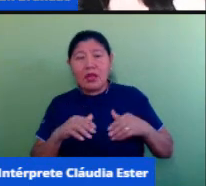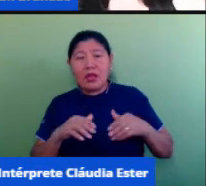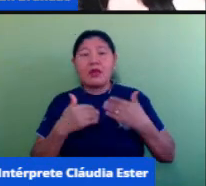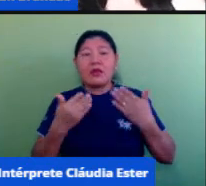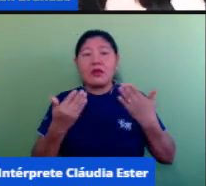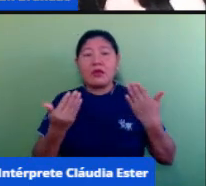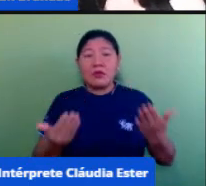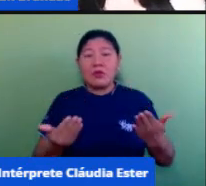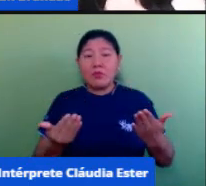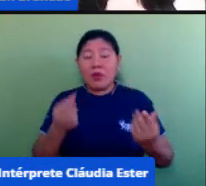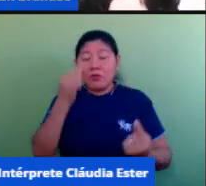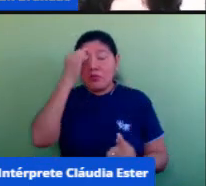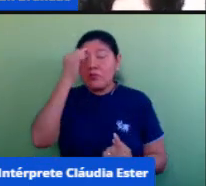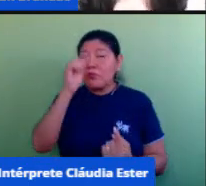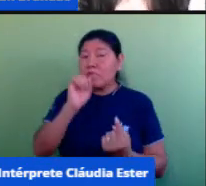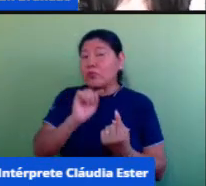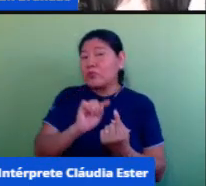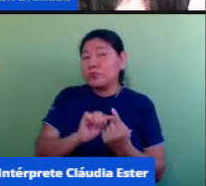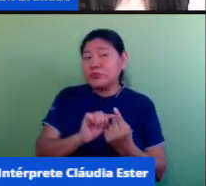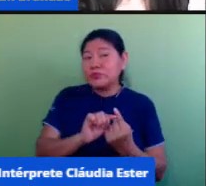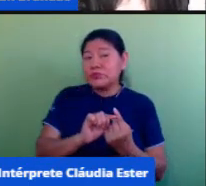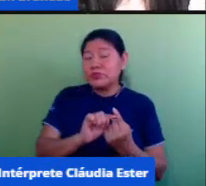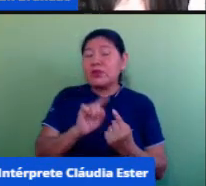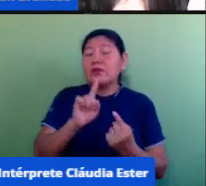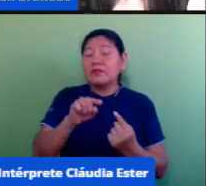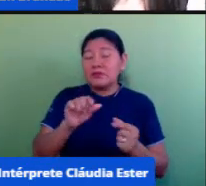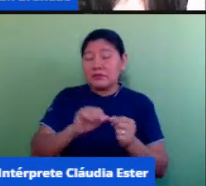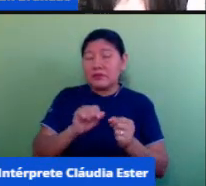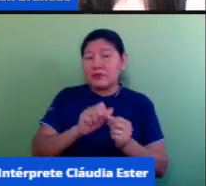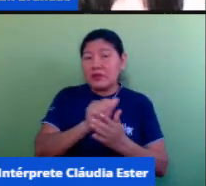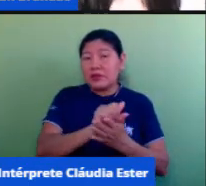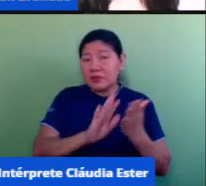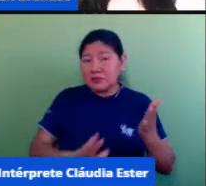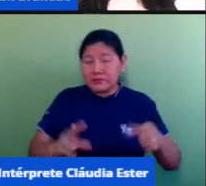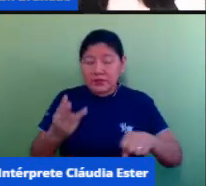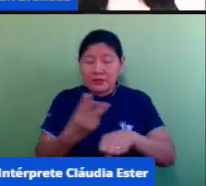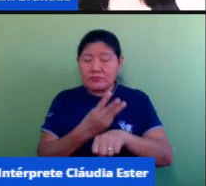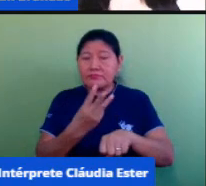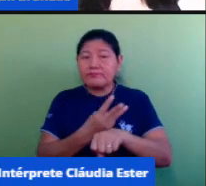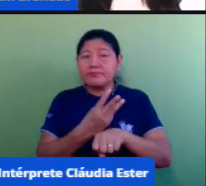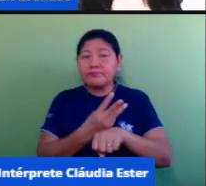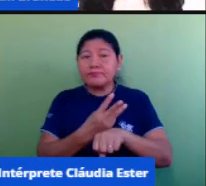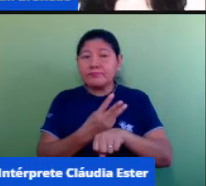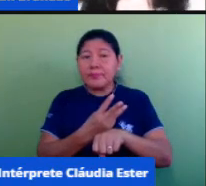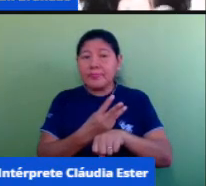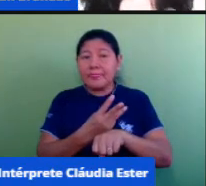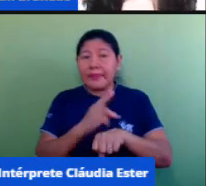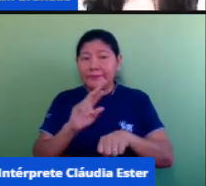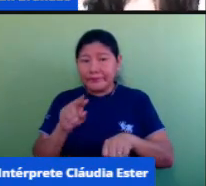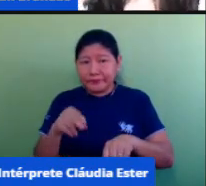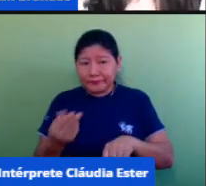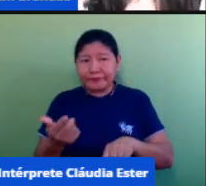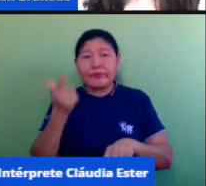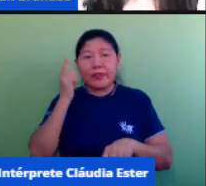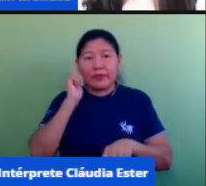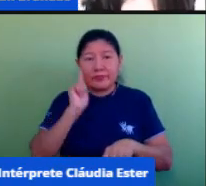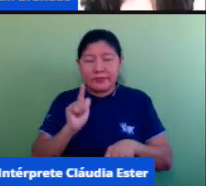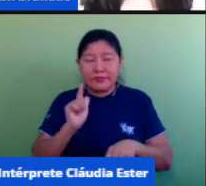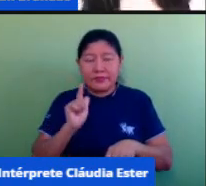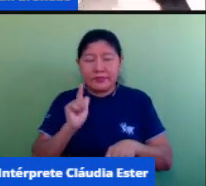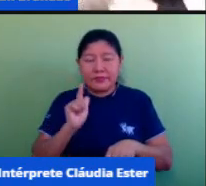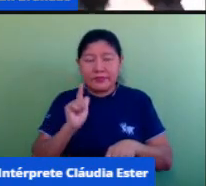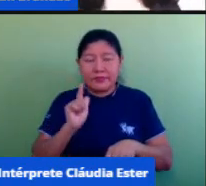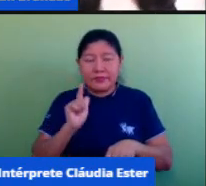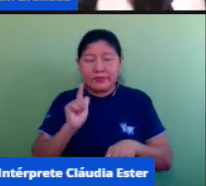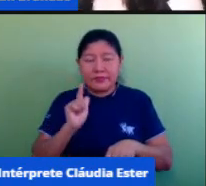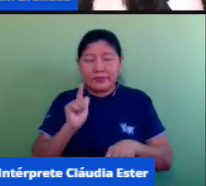dessa atividade junto aos grupos de WhatsApp? A gente consegue acompanhar de forma mais efetiva